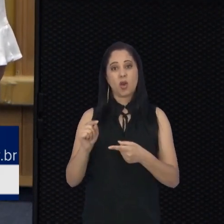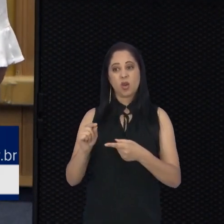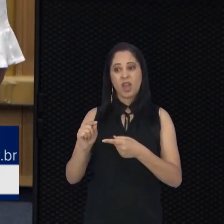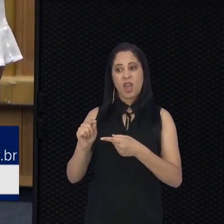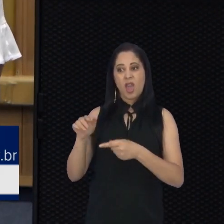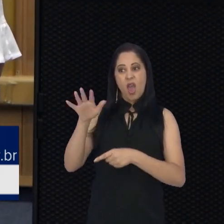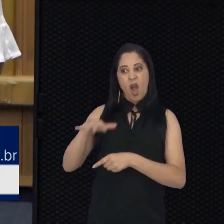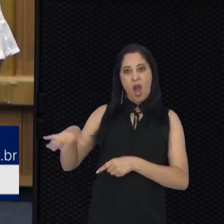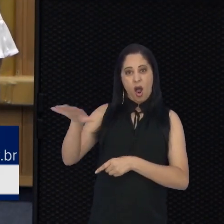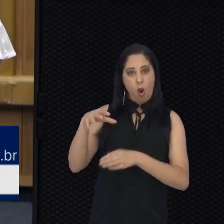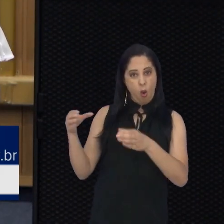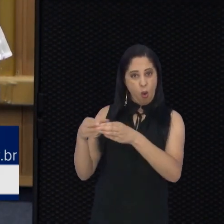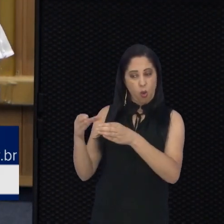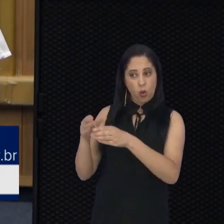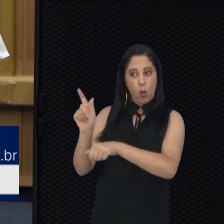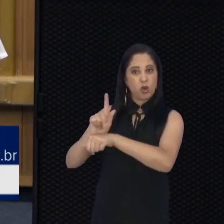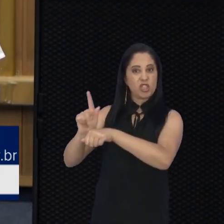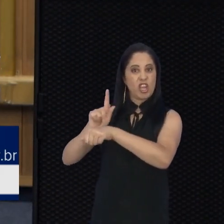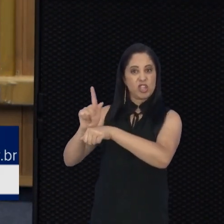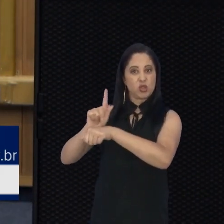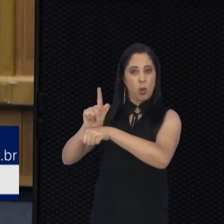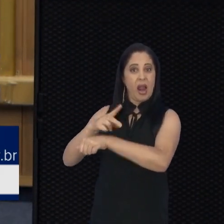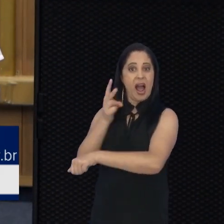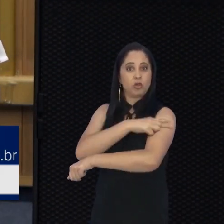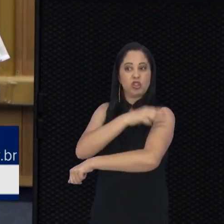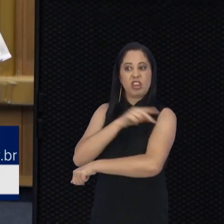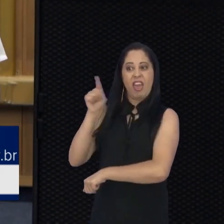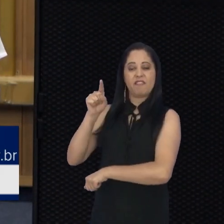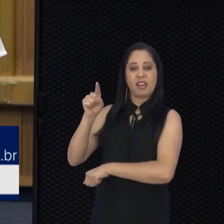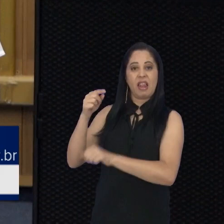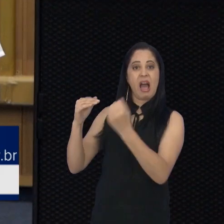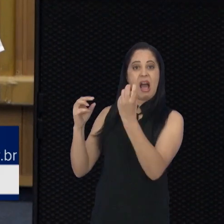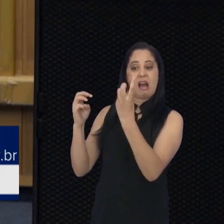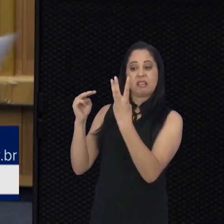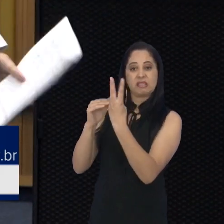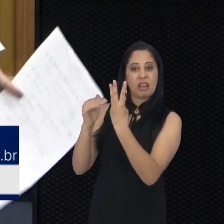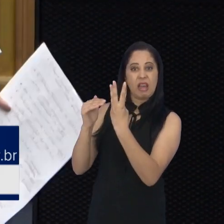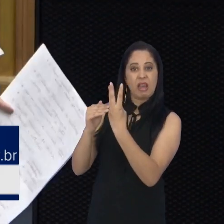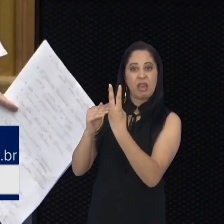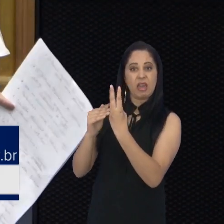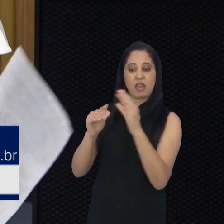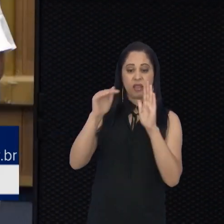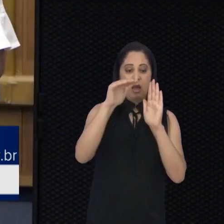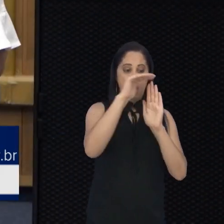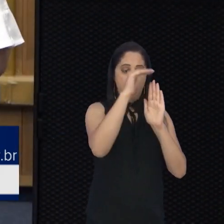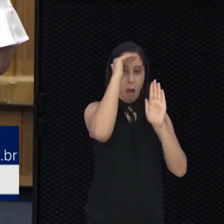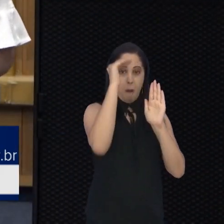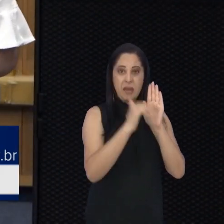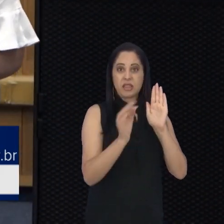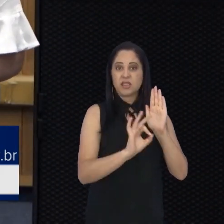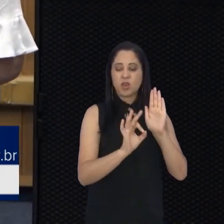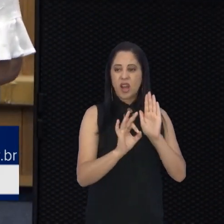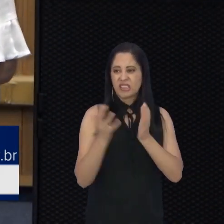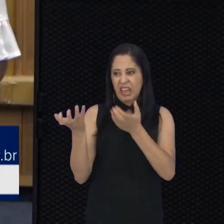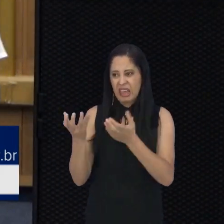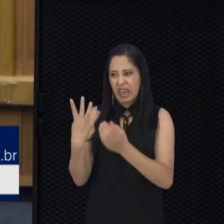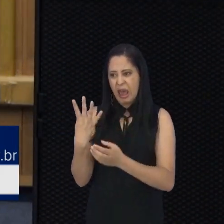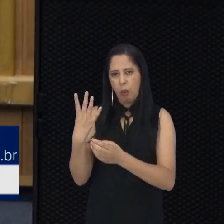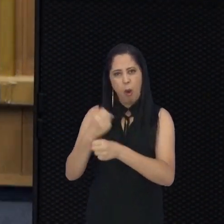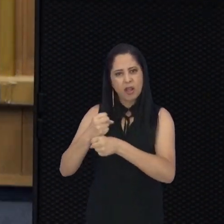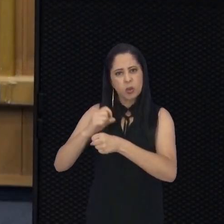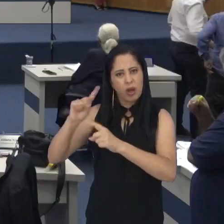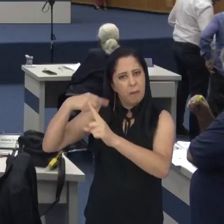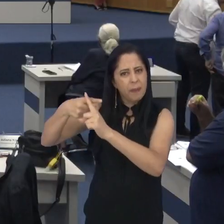não cumpriu o seu papel nesses anos e ainda quer mais 4 anos para continuar não cumprindo. Então, a gente vai votar contra por conta